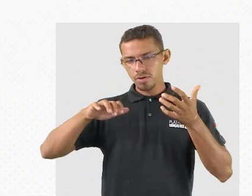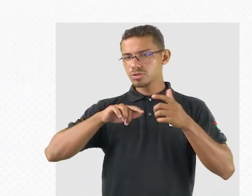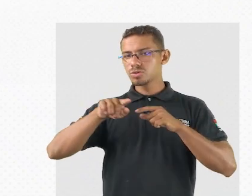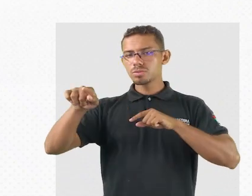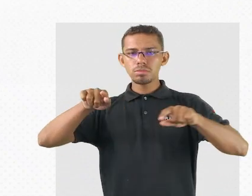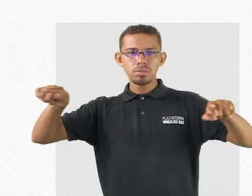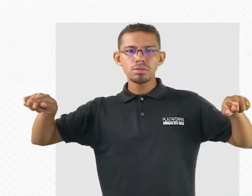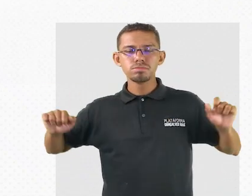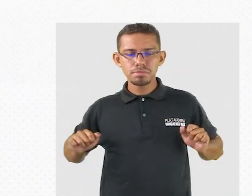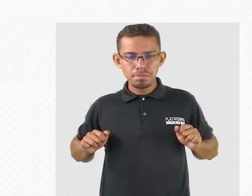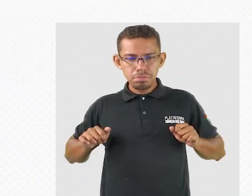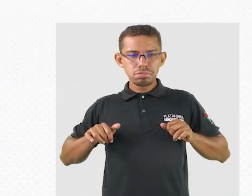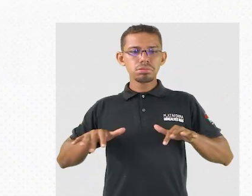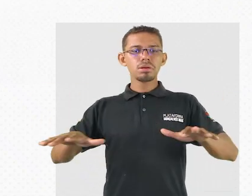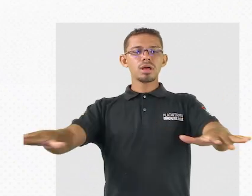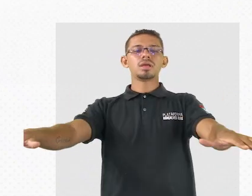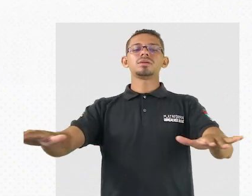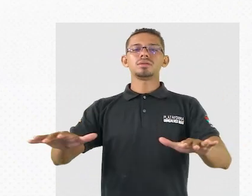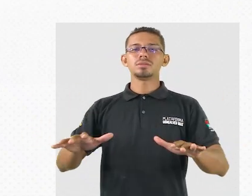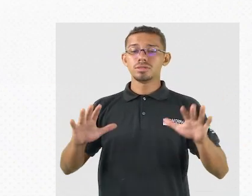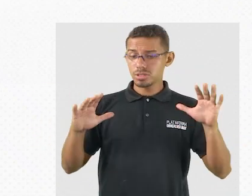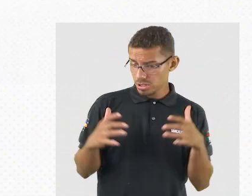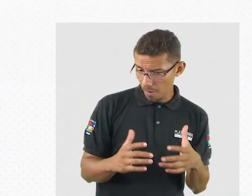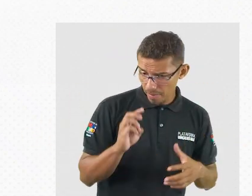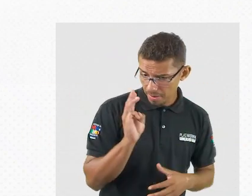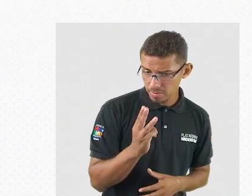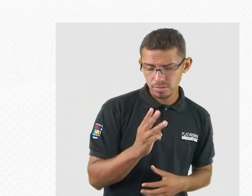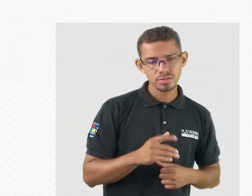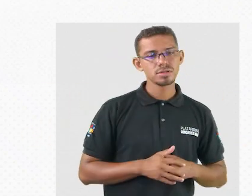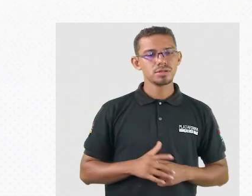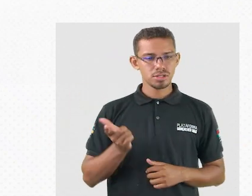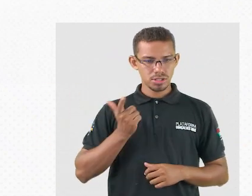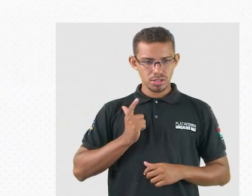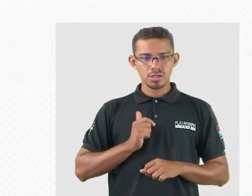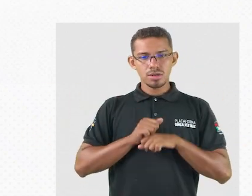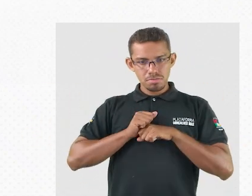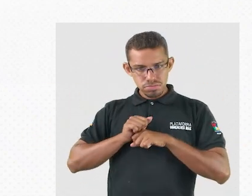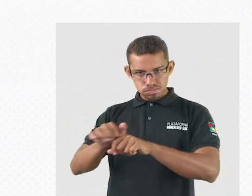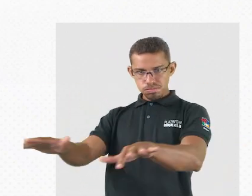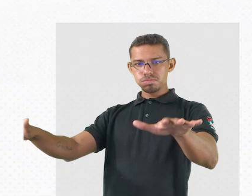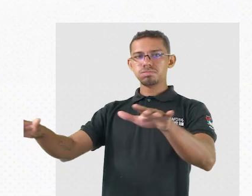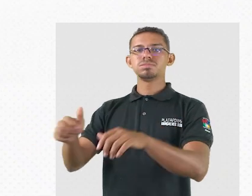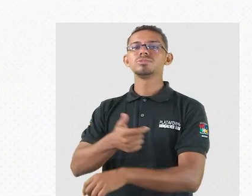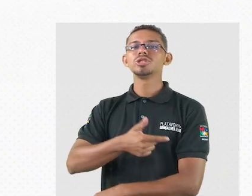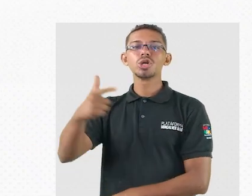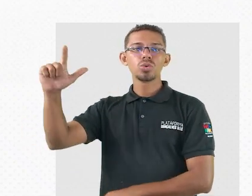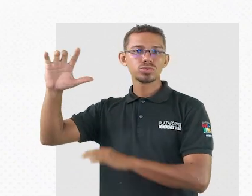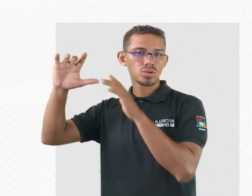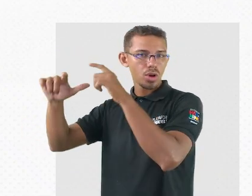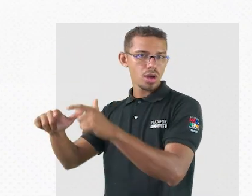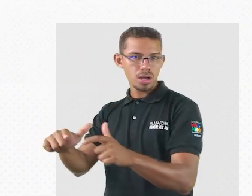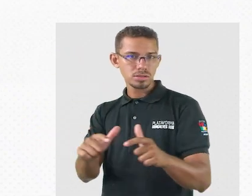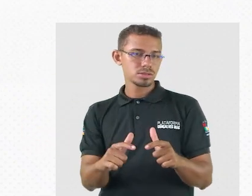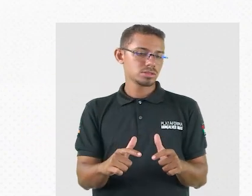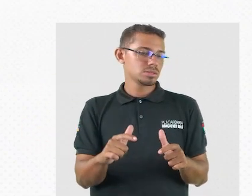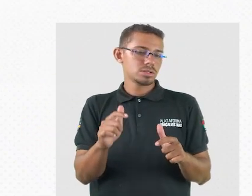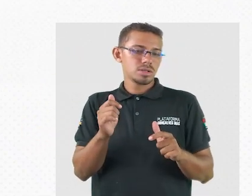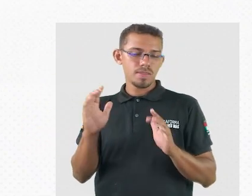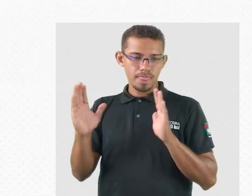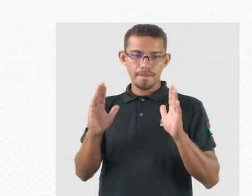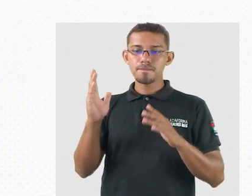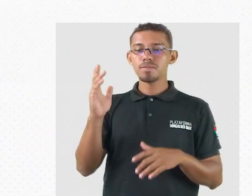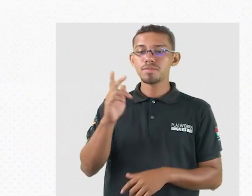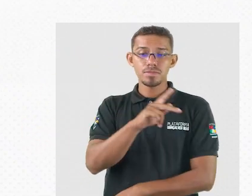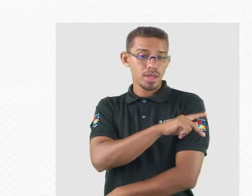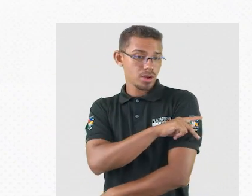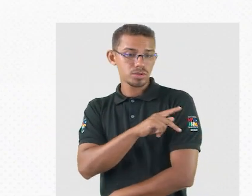né, elas não ficavam presas ali, elas tinham uma reverberação também em outros, né, com certeza ali no Piauí e Ceará.